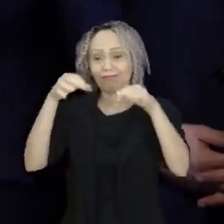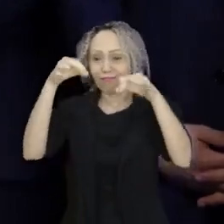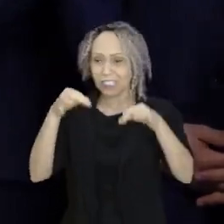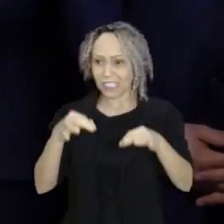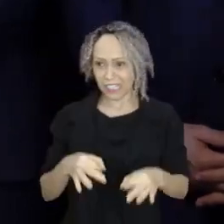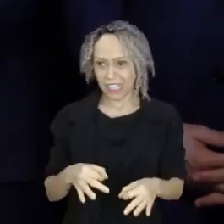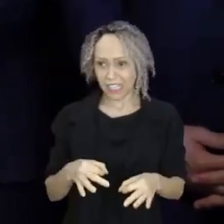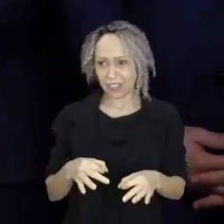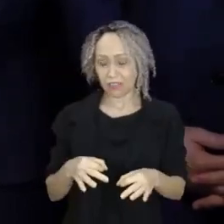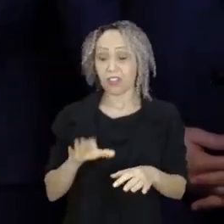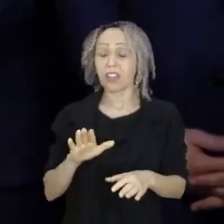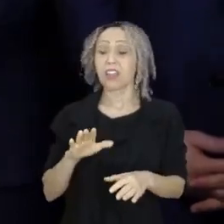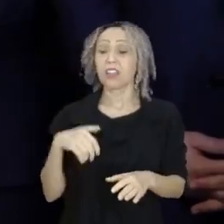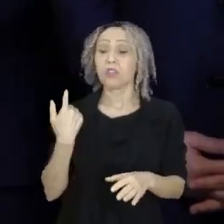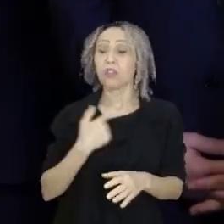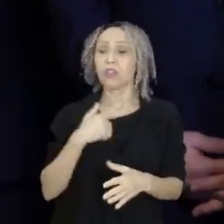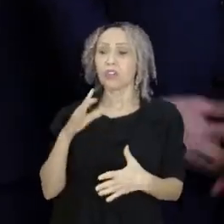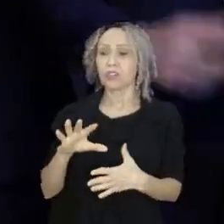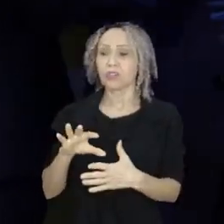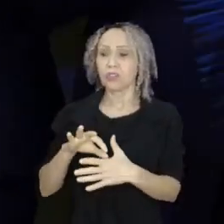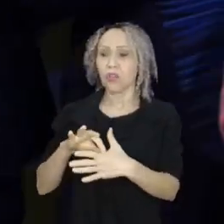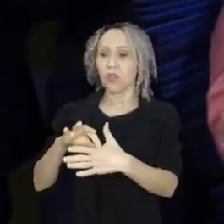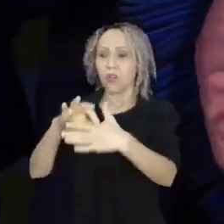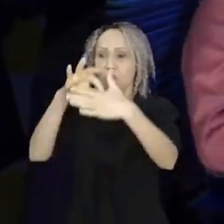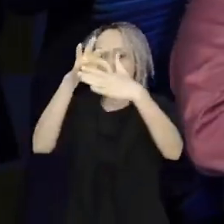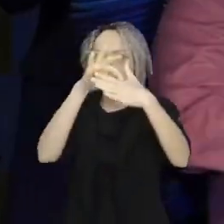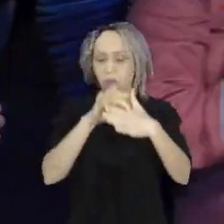o companheiro José Guimarães.